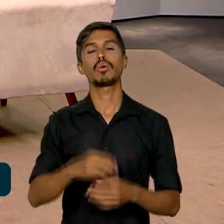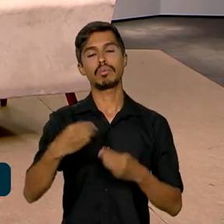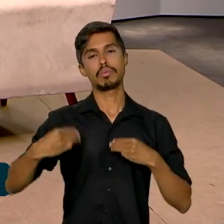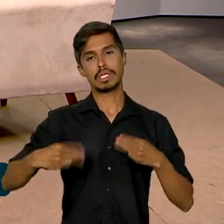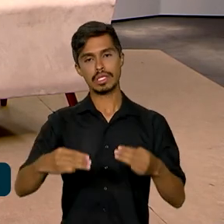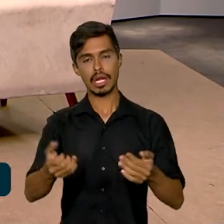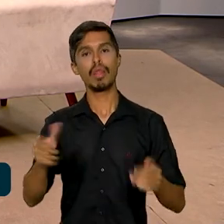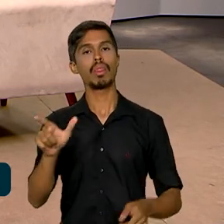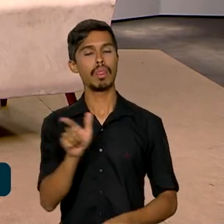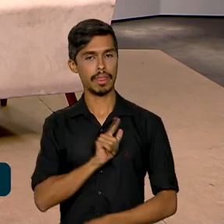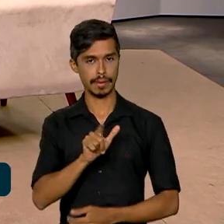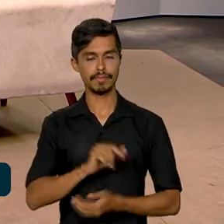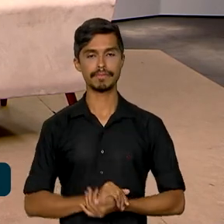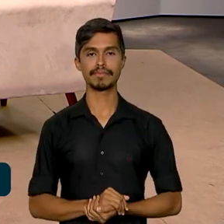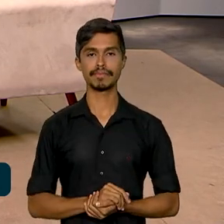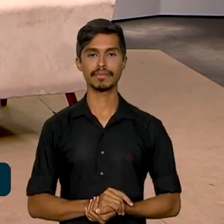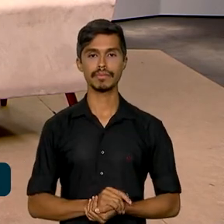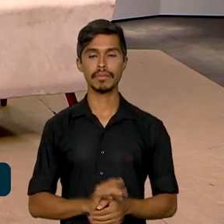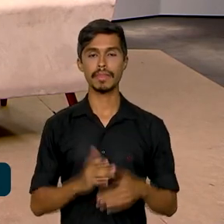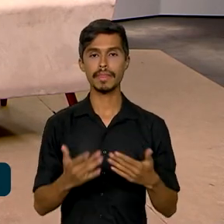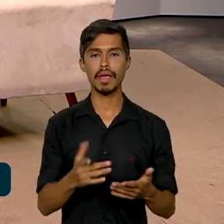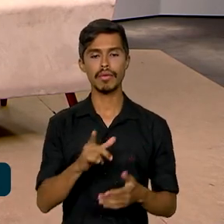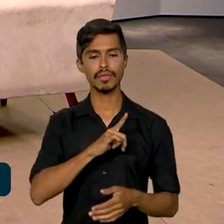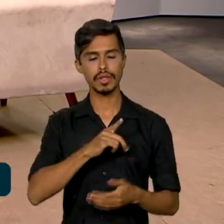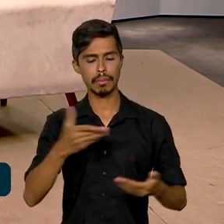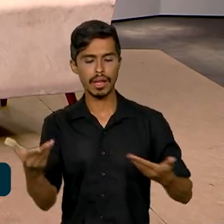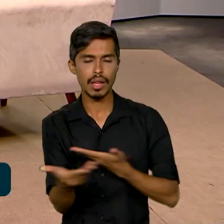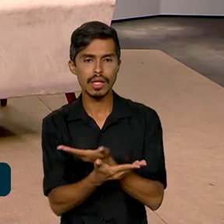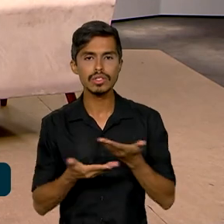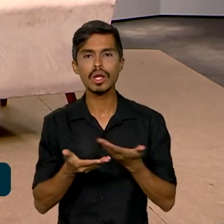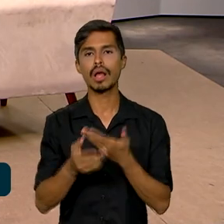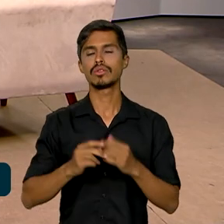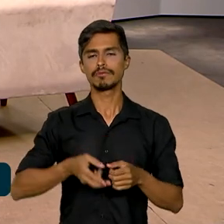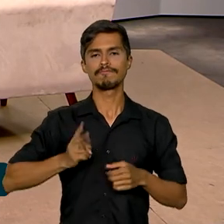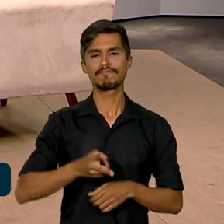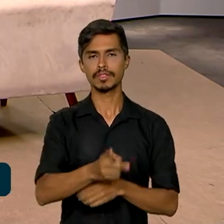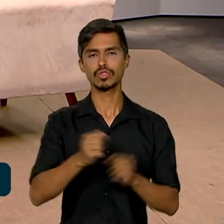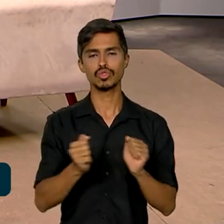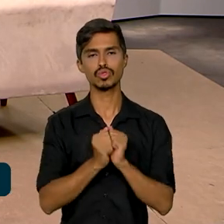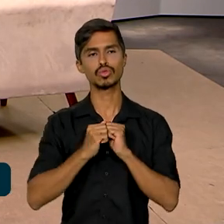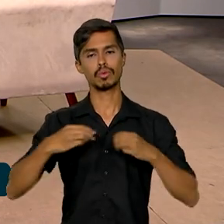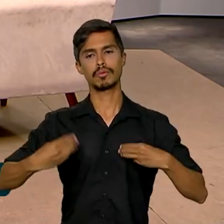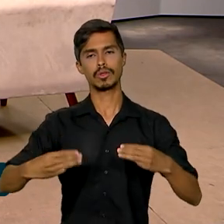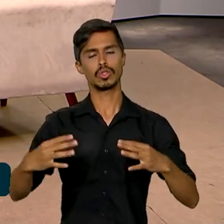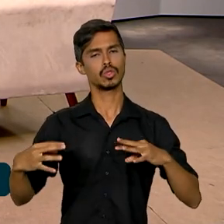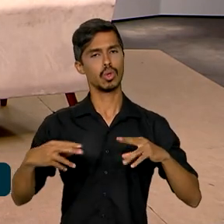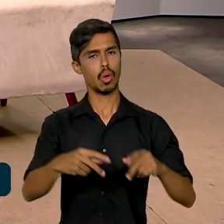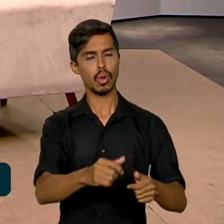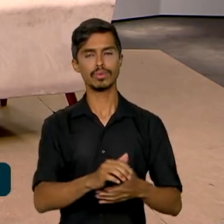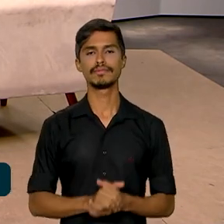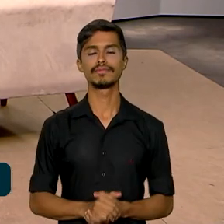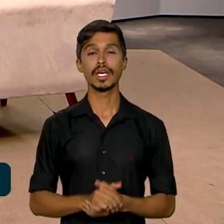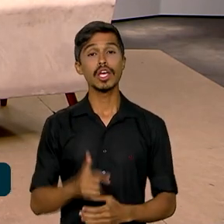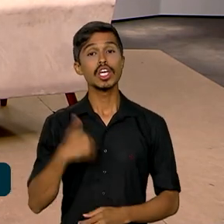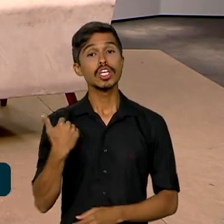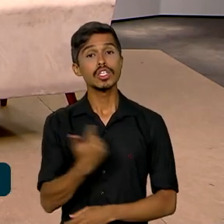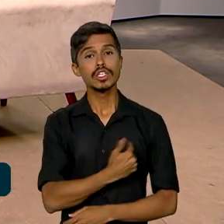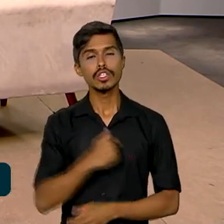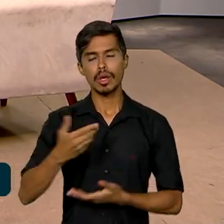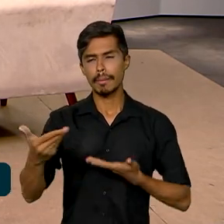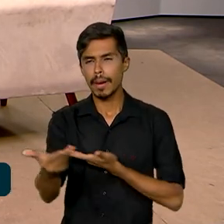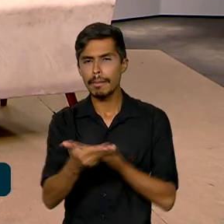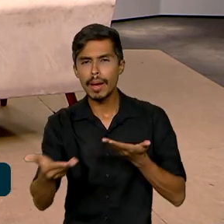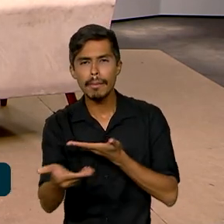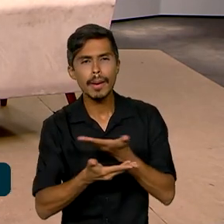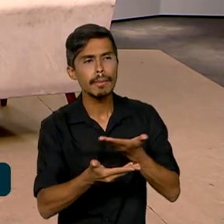tem e que faz uma relação permanente com os ministérios afim, e a gente vai fazendo as